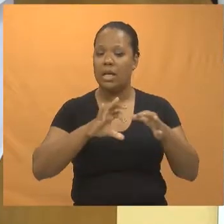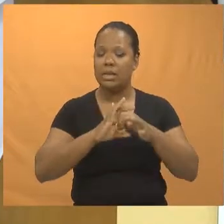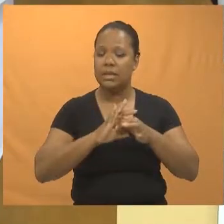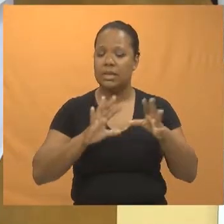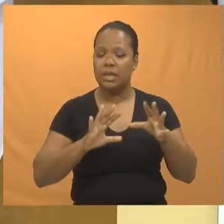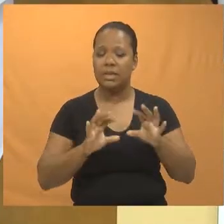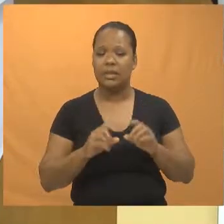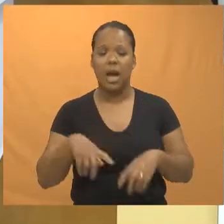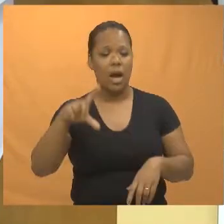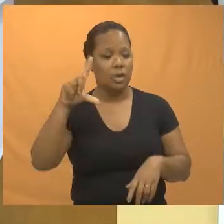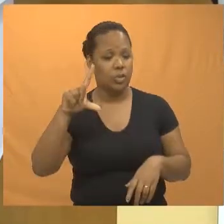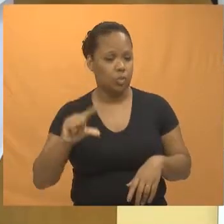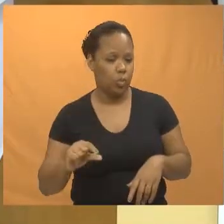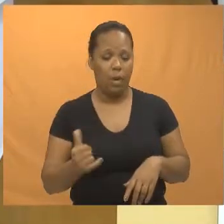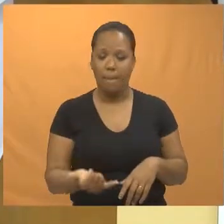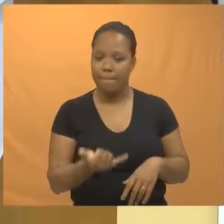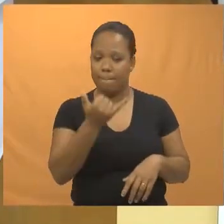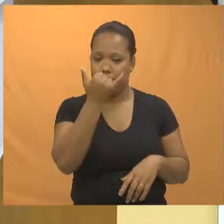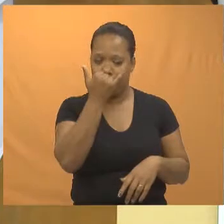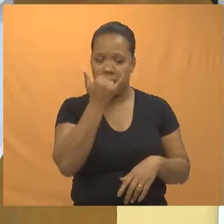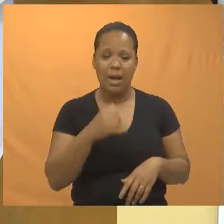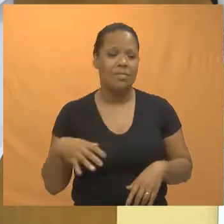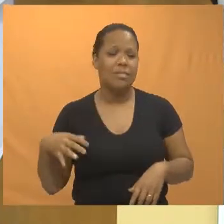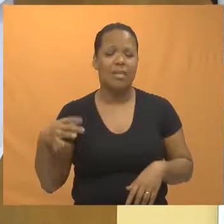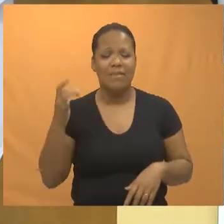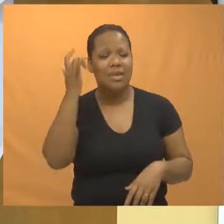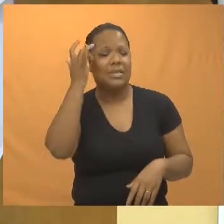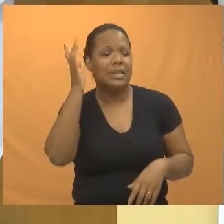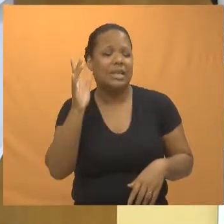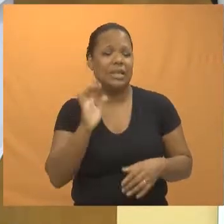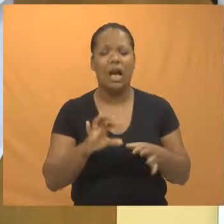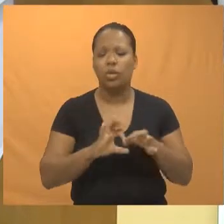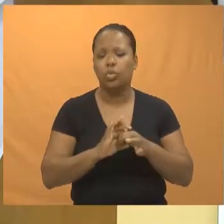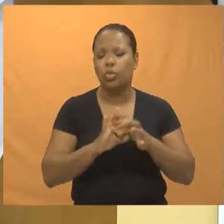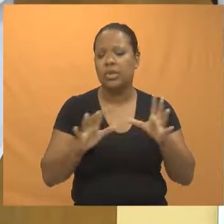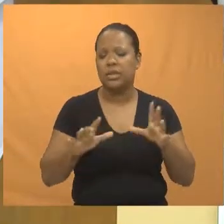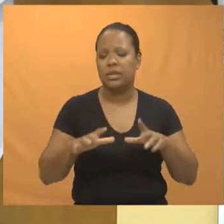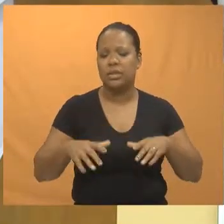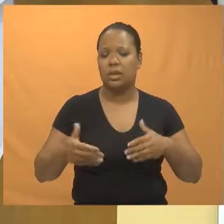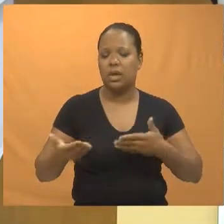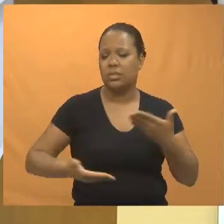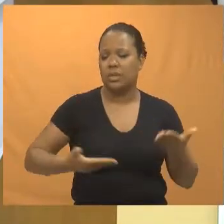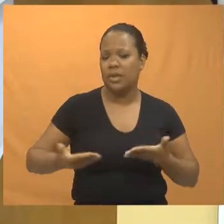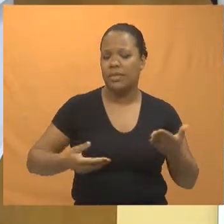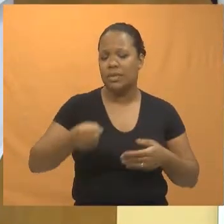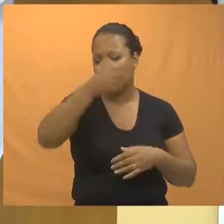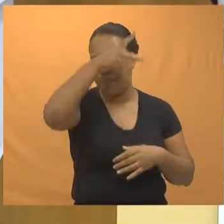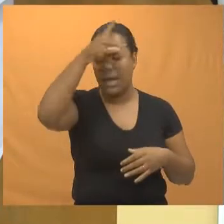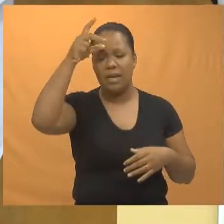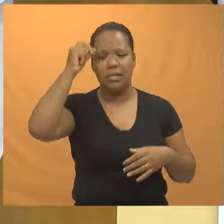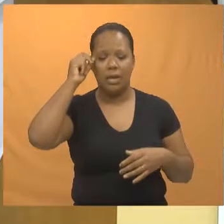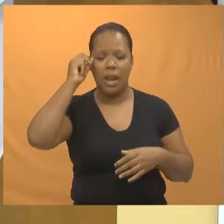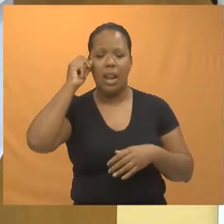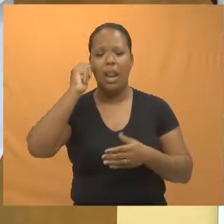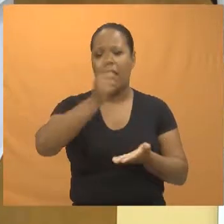para agilizar o serviço da prefeitura. Como autorização, Aderbal, Valmir, que a gente recebe muitos nos gabinetes, para as